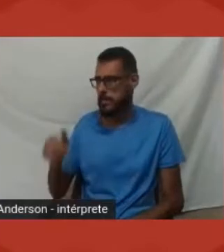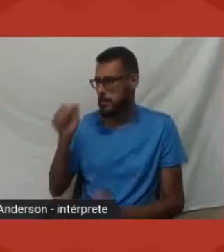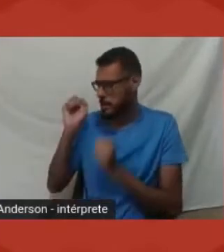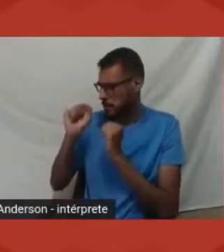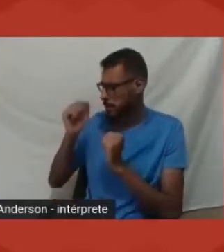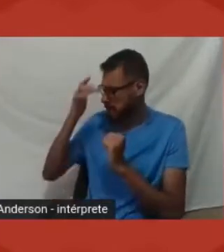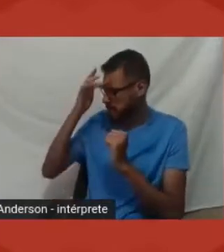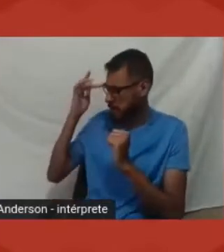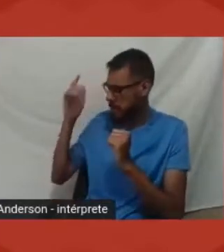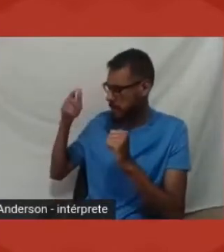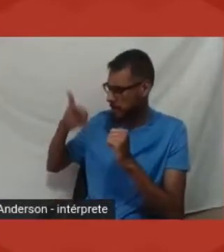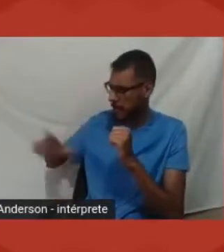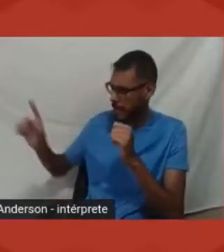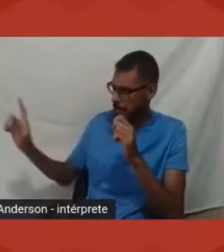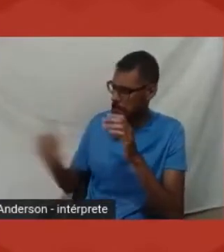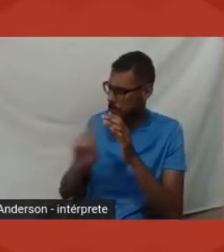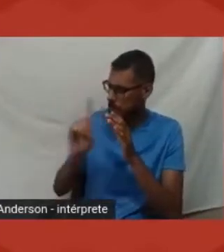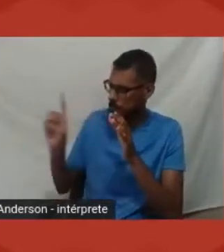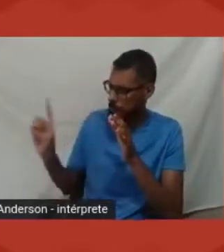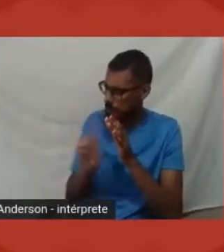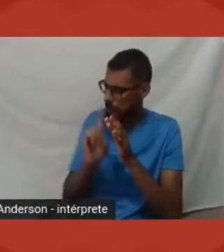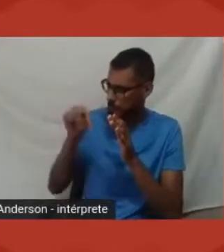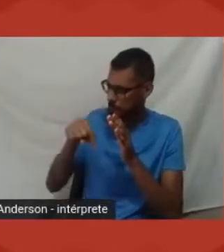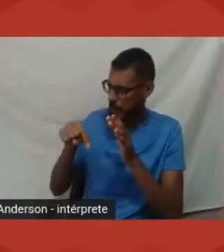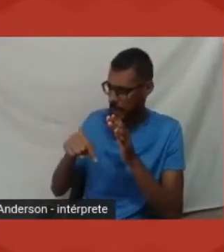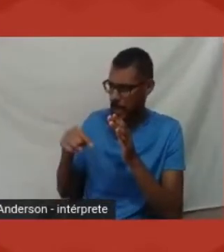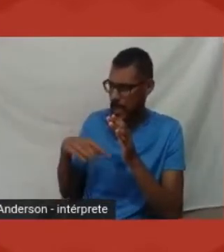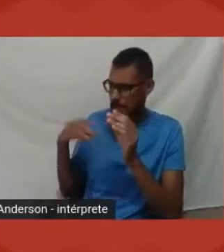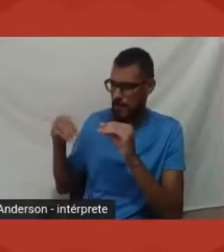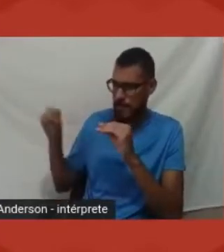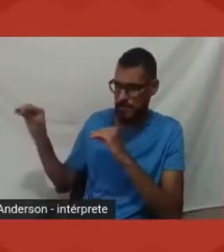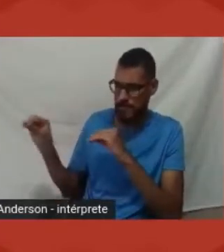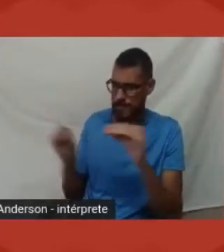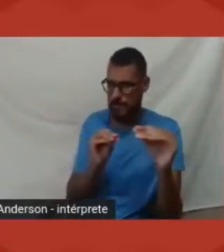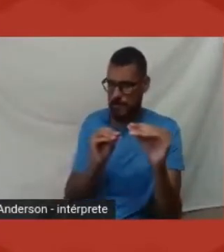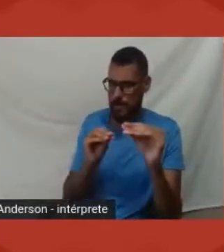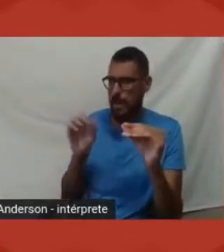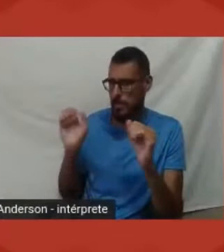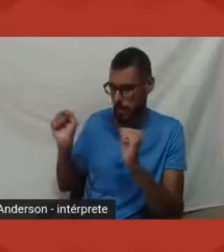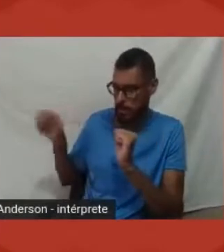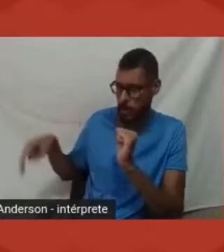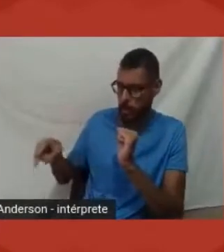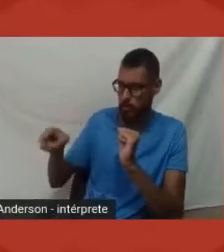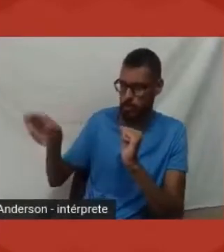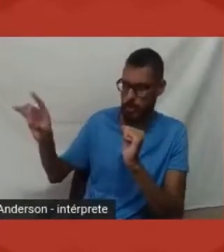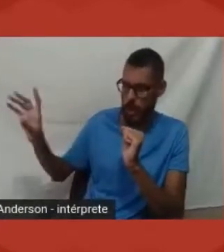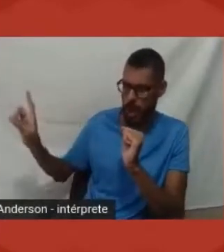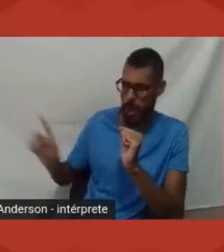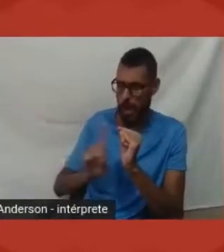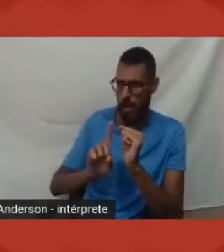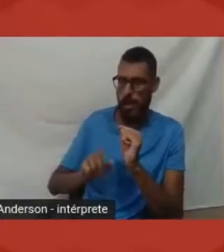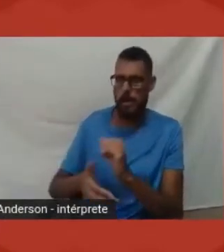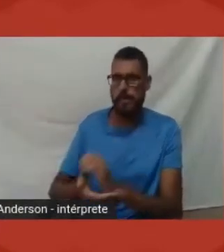Eu creio que sim, mano. Certo. Beleza? Eu vou fazer esse movimento. Toquem o bonde aí, faz favor. Uhum.